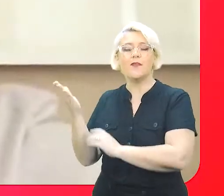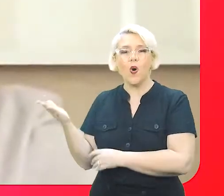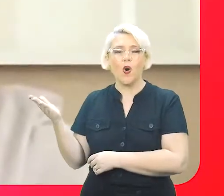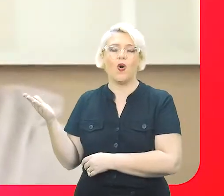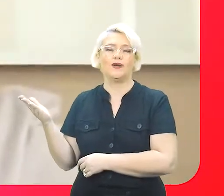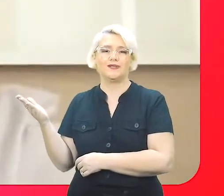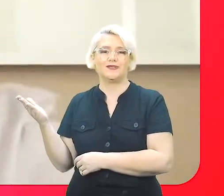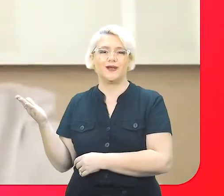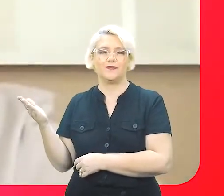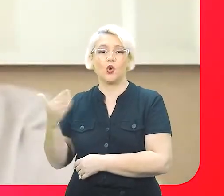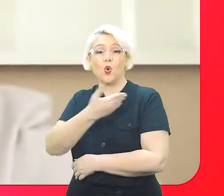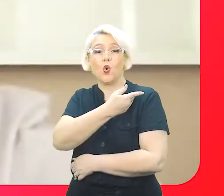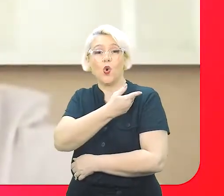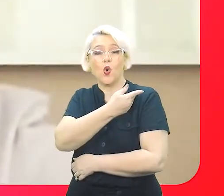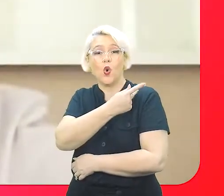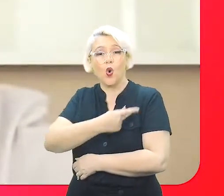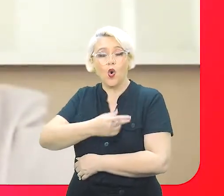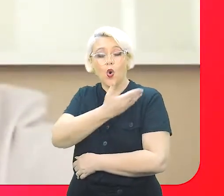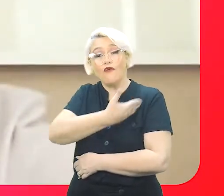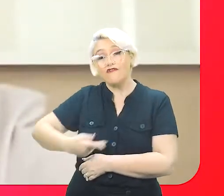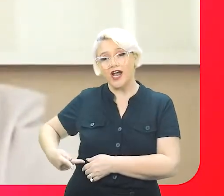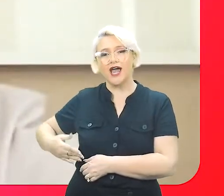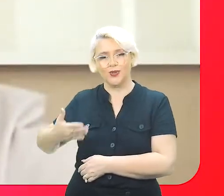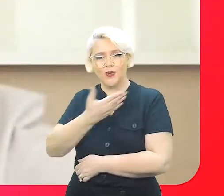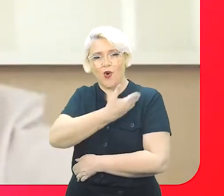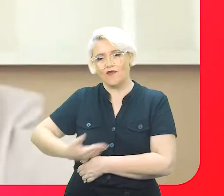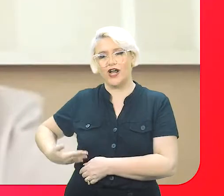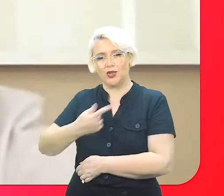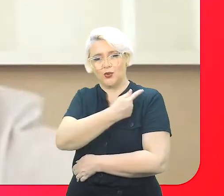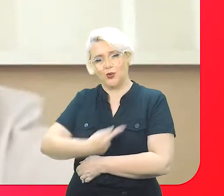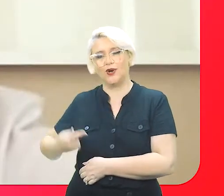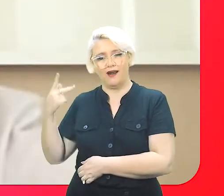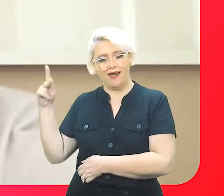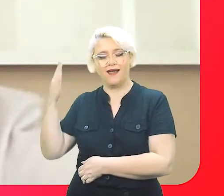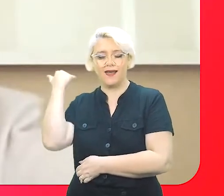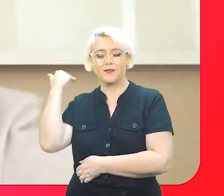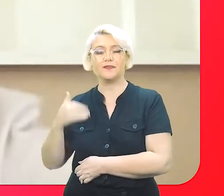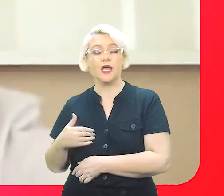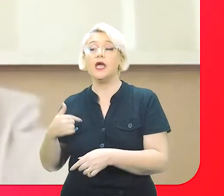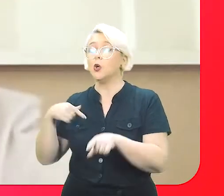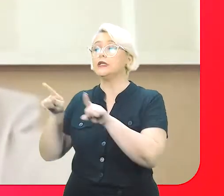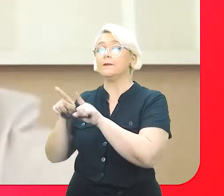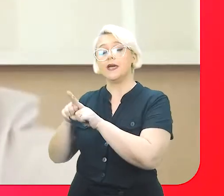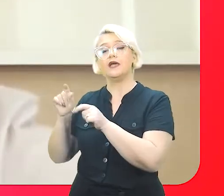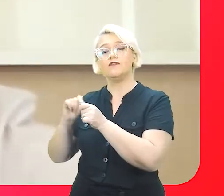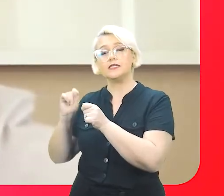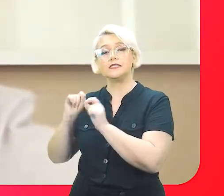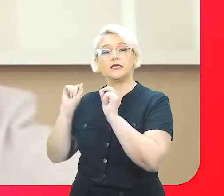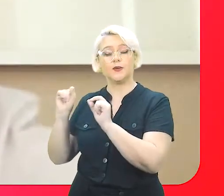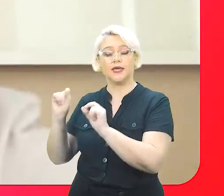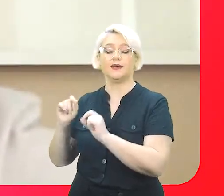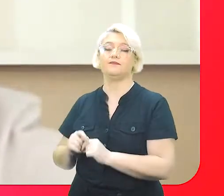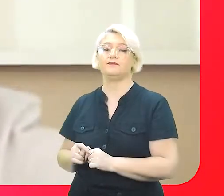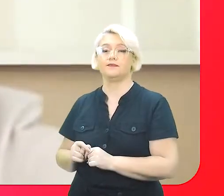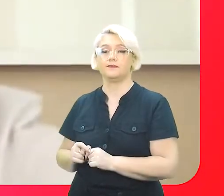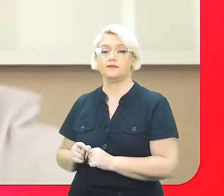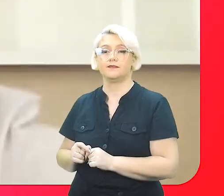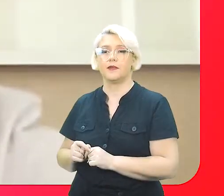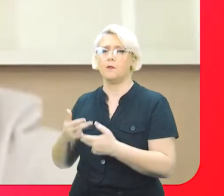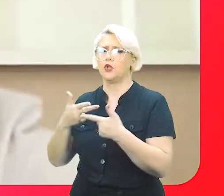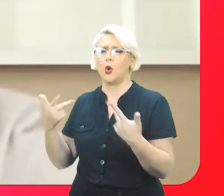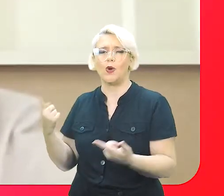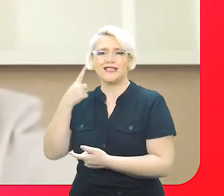do governador. Agora, eu fazia também, naquela época, muita